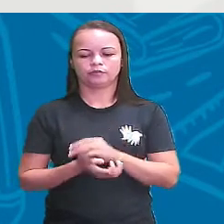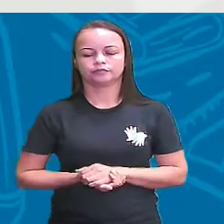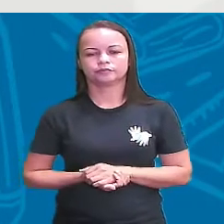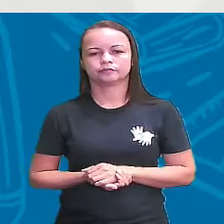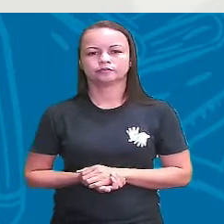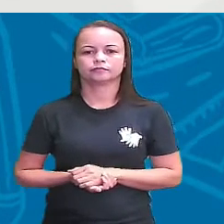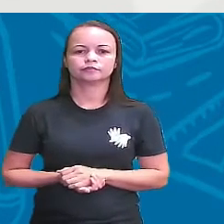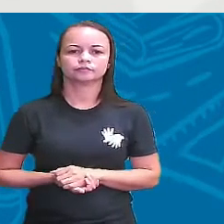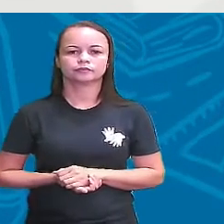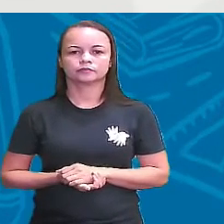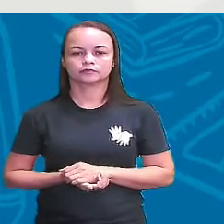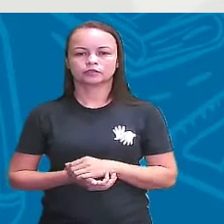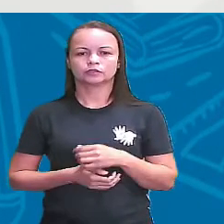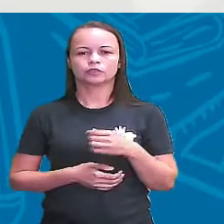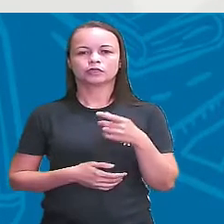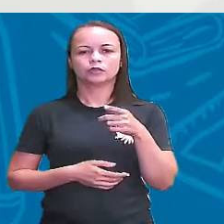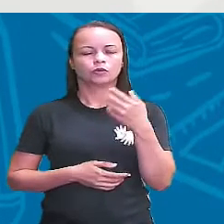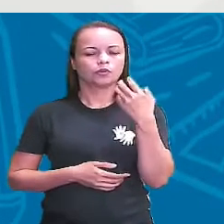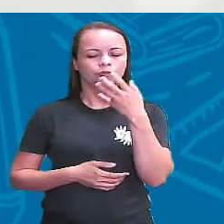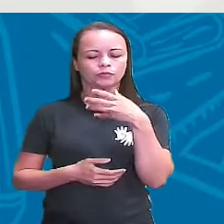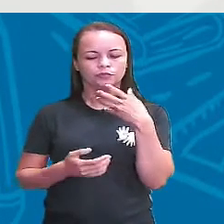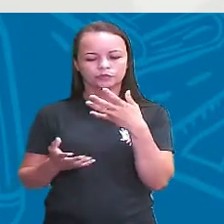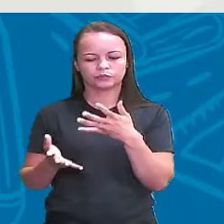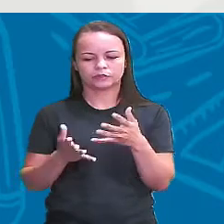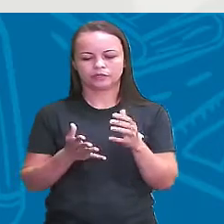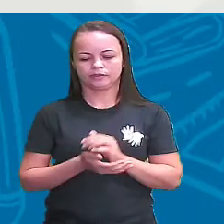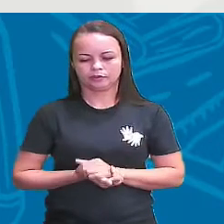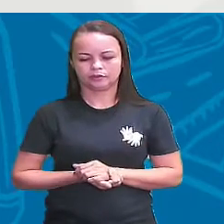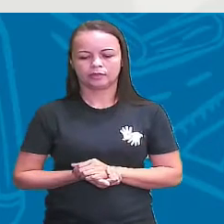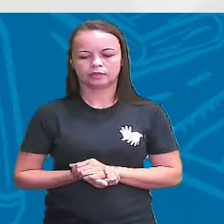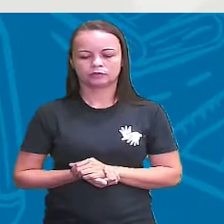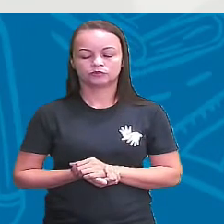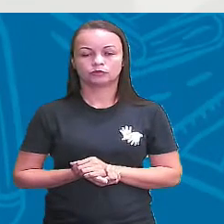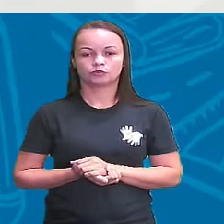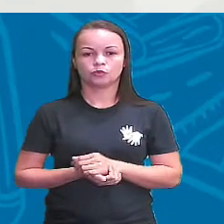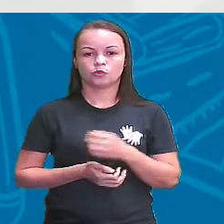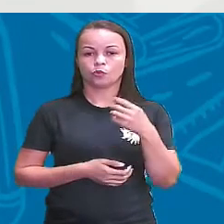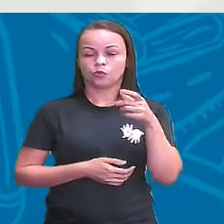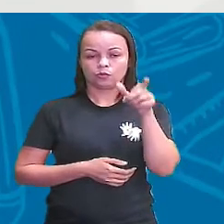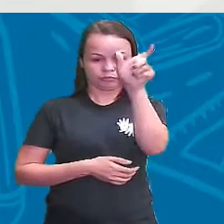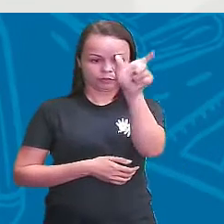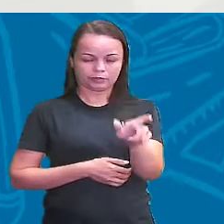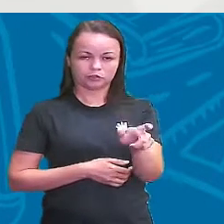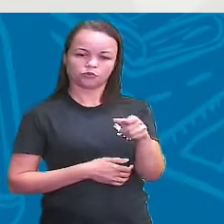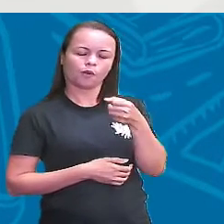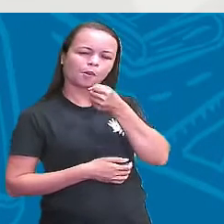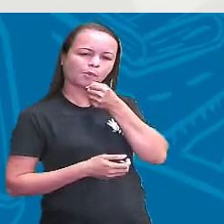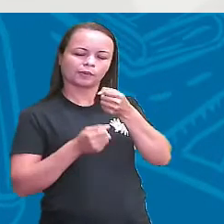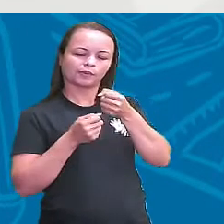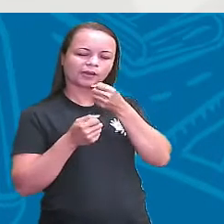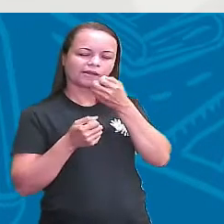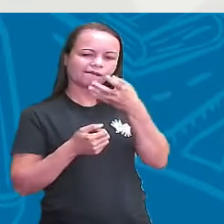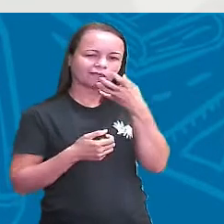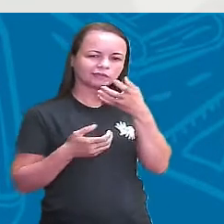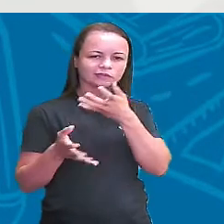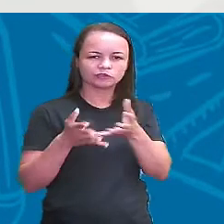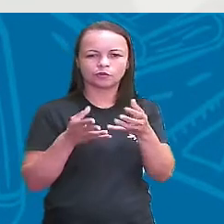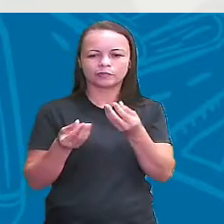El cantor me dio um autógrafo. Então, eu tenho esse